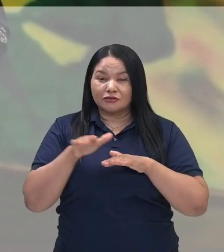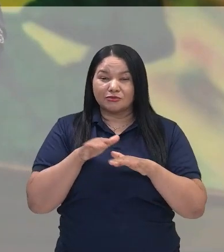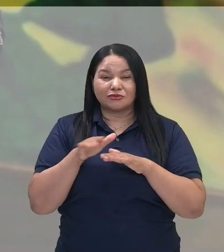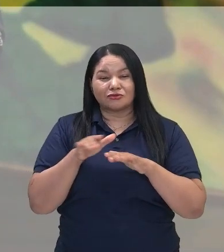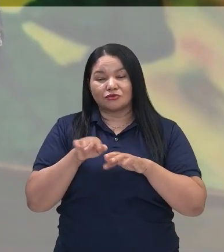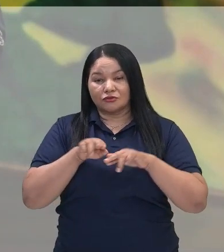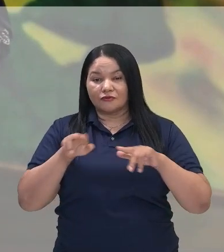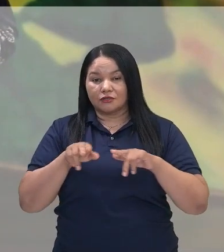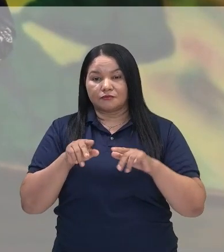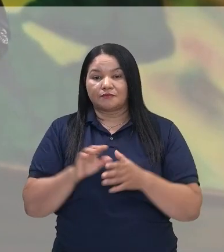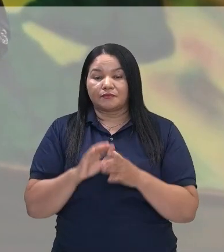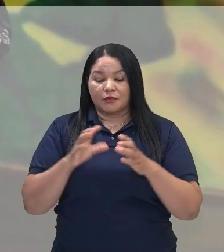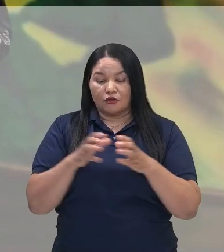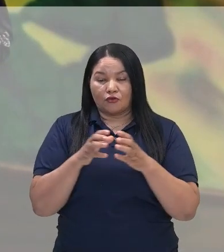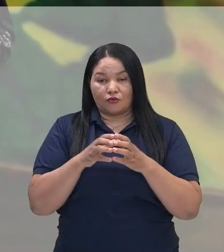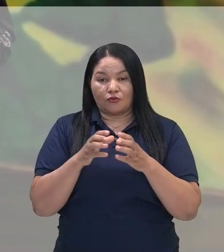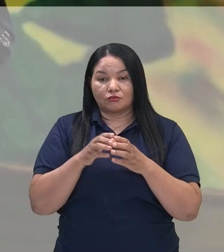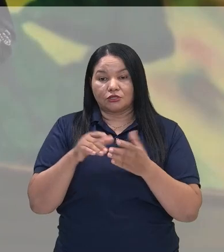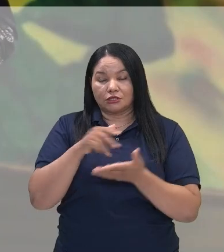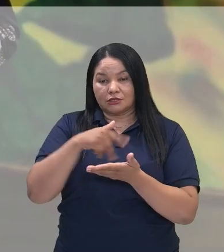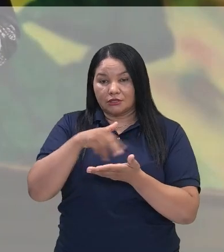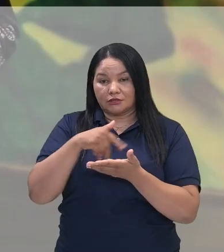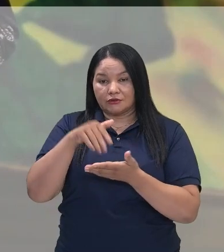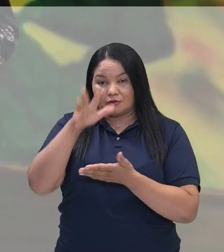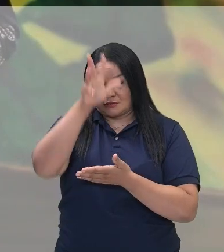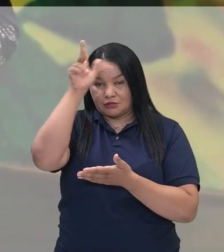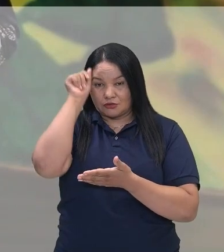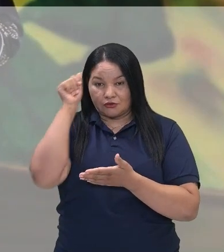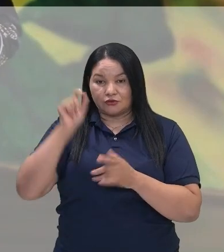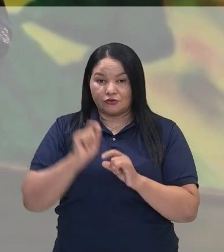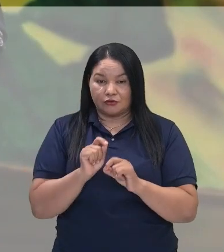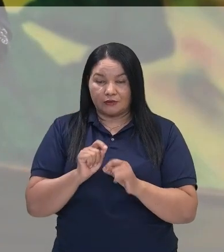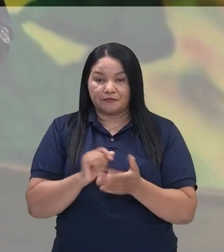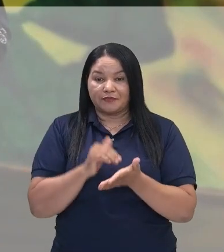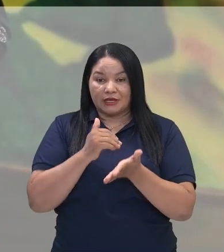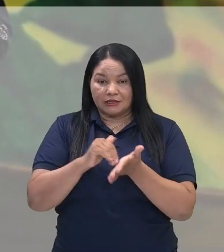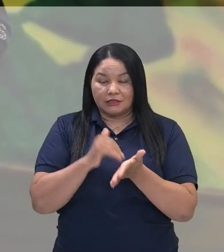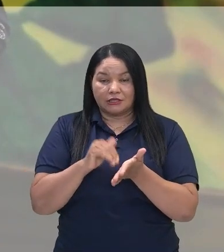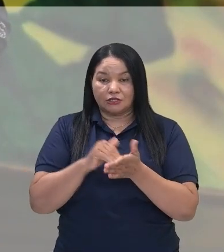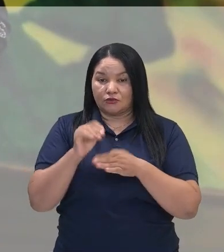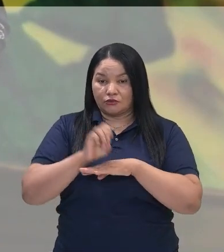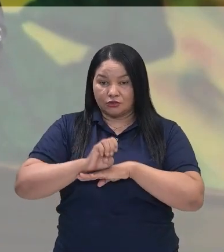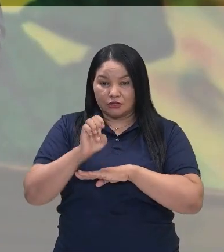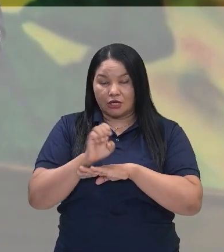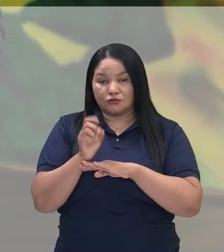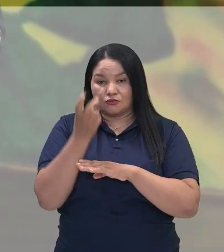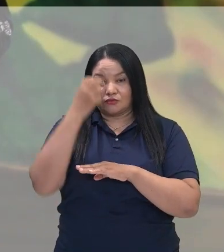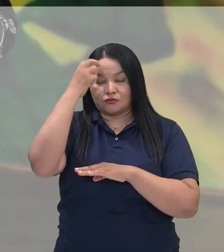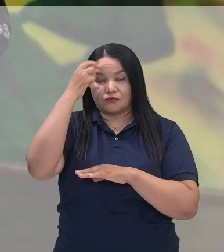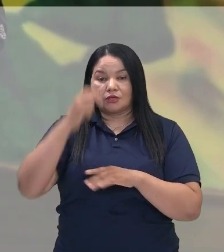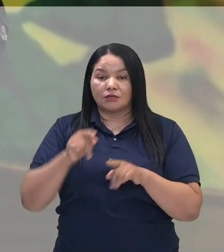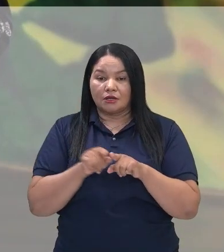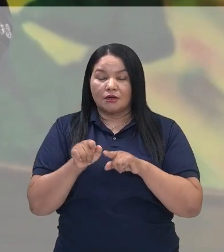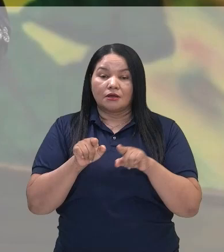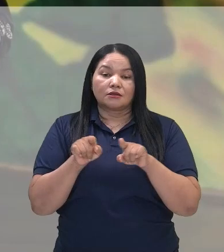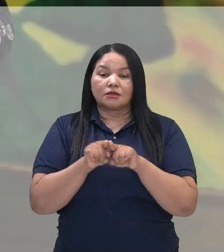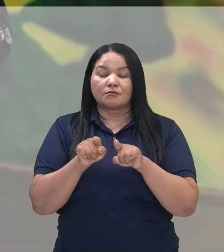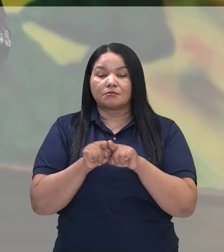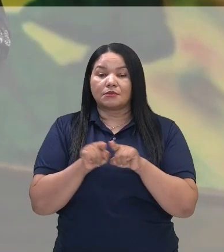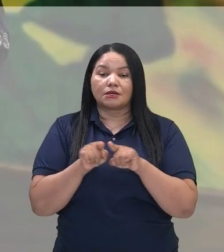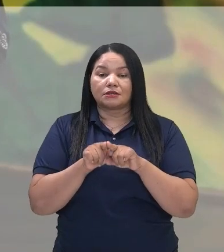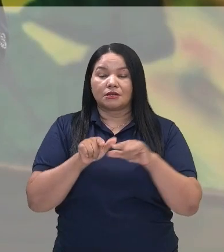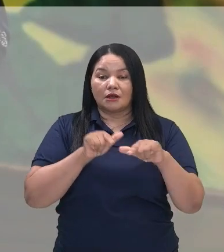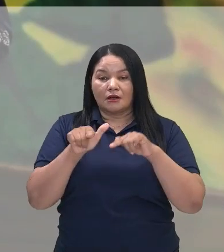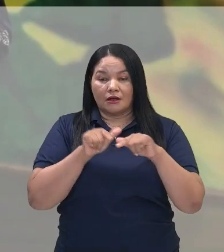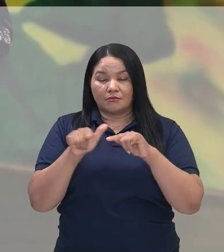como o Corpo de Dança do Amazonas, que é um corpo da Secretaria do Estado de Cultura, que trabalha especificadamente